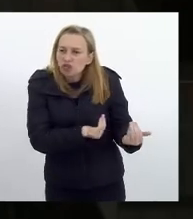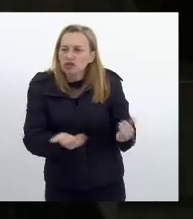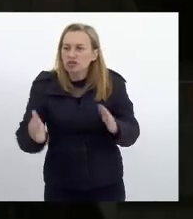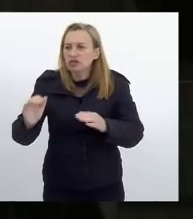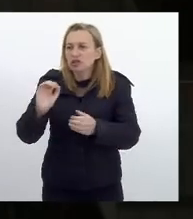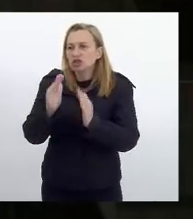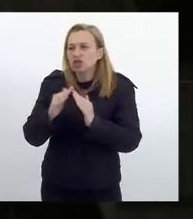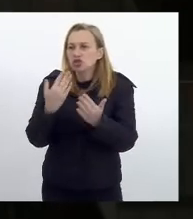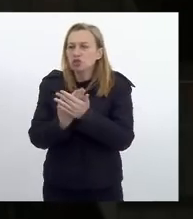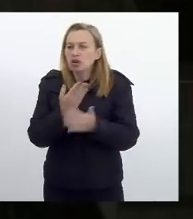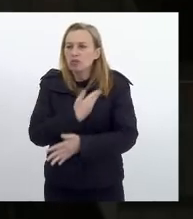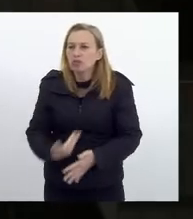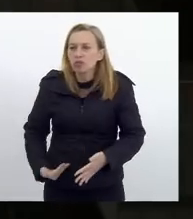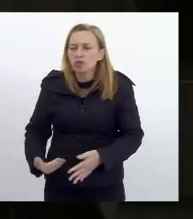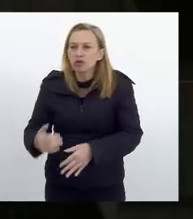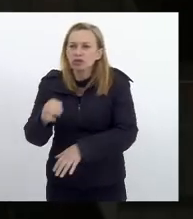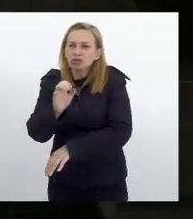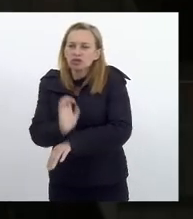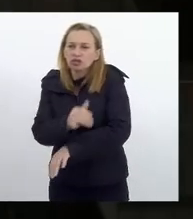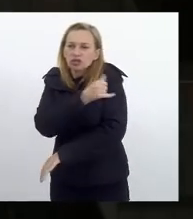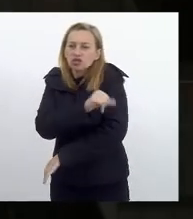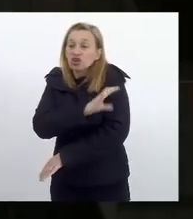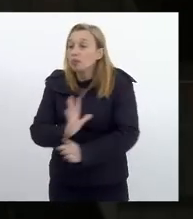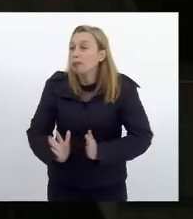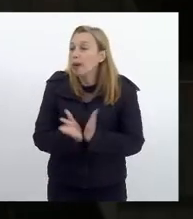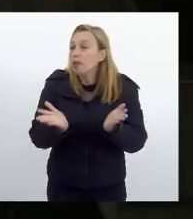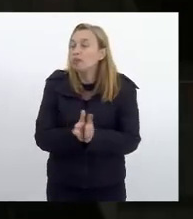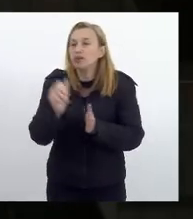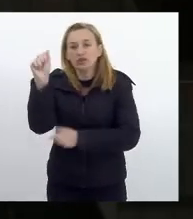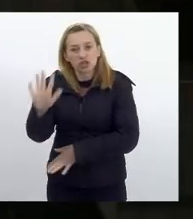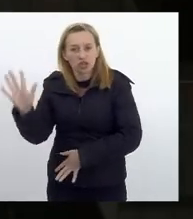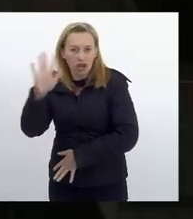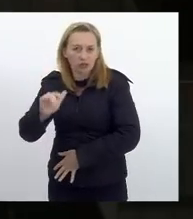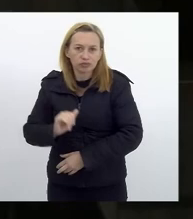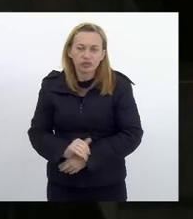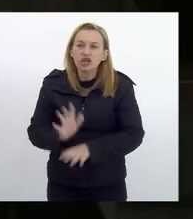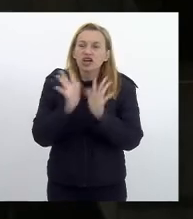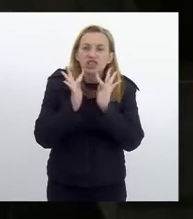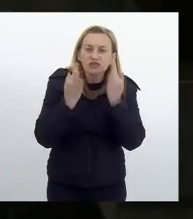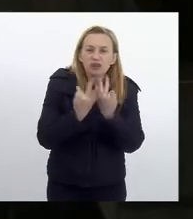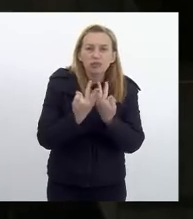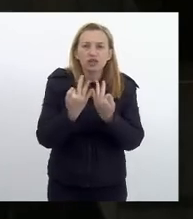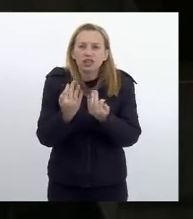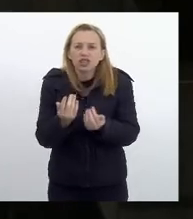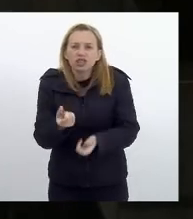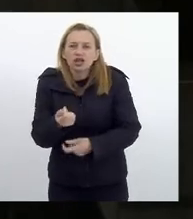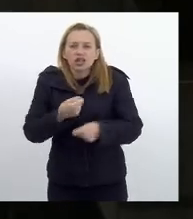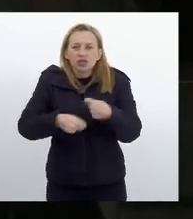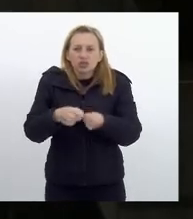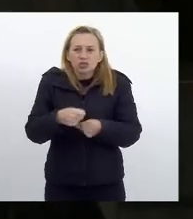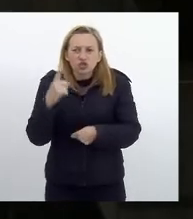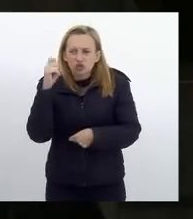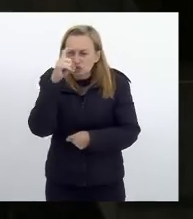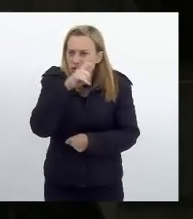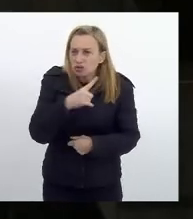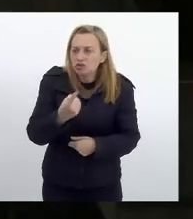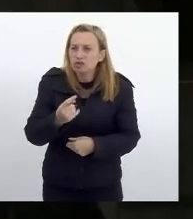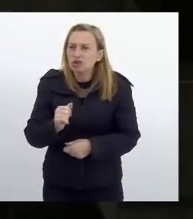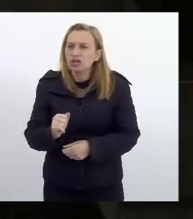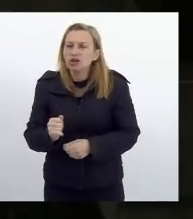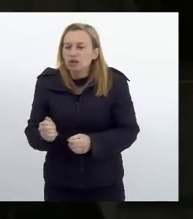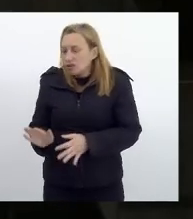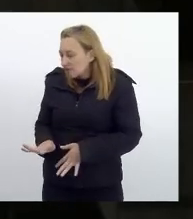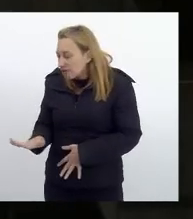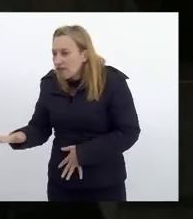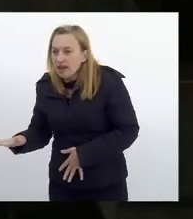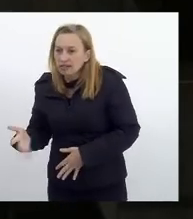estadual do Rio de Janeiro? Em geral, são pobres. Em geral, são de famílias com dificuldades econômicas graves, moram em territórios